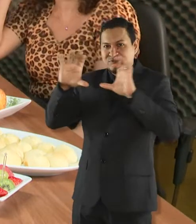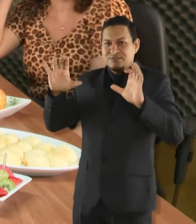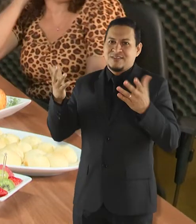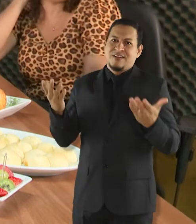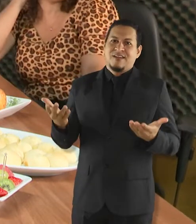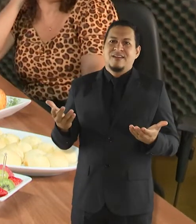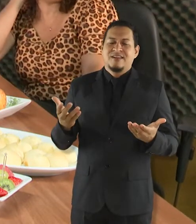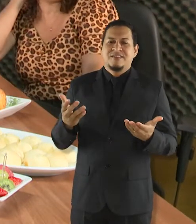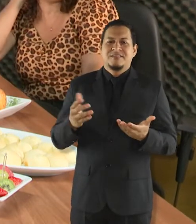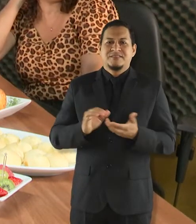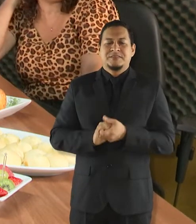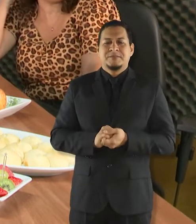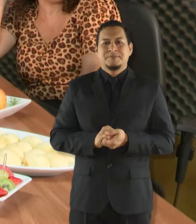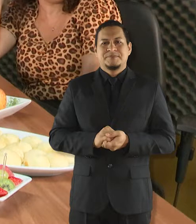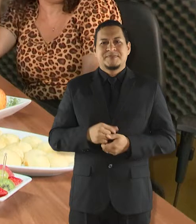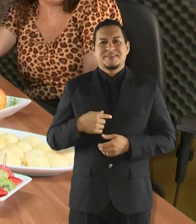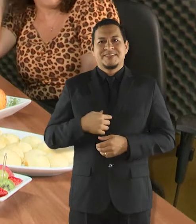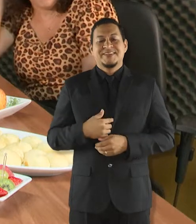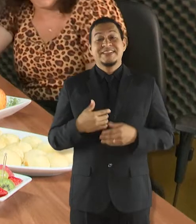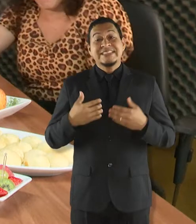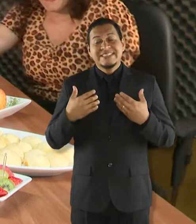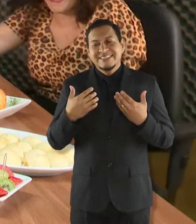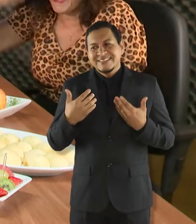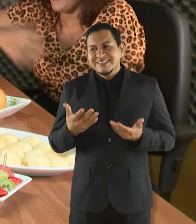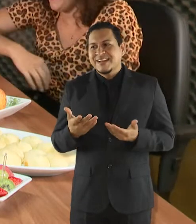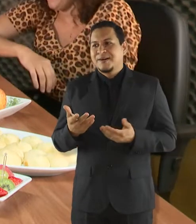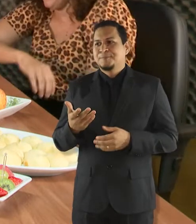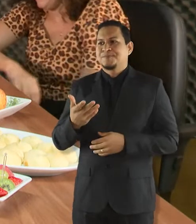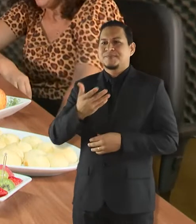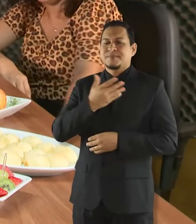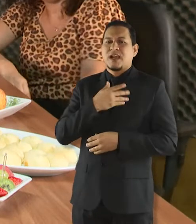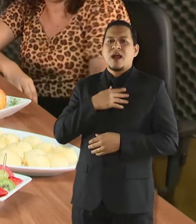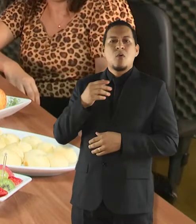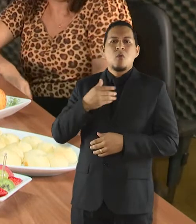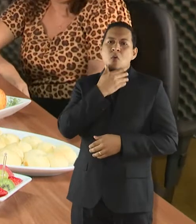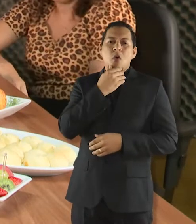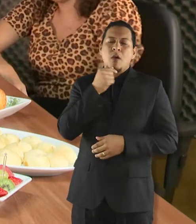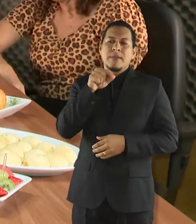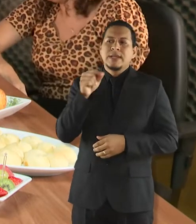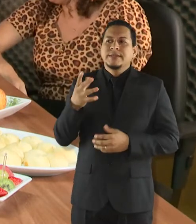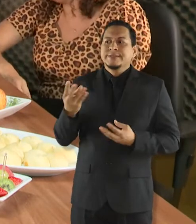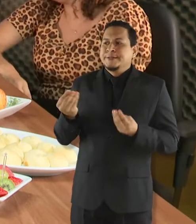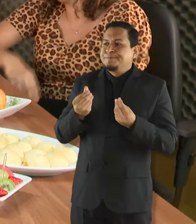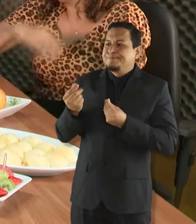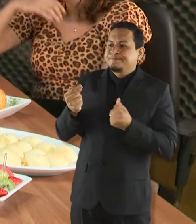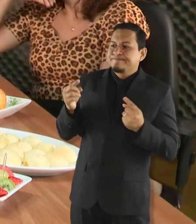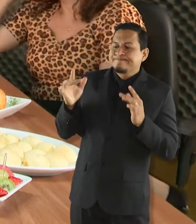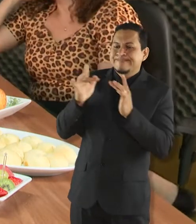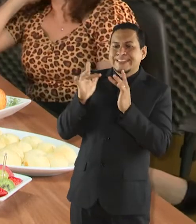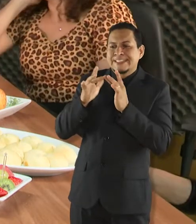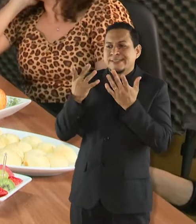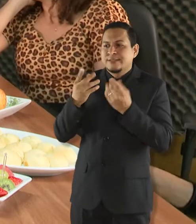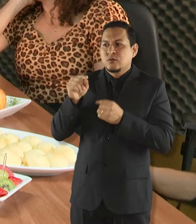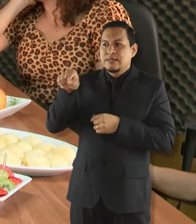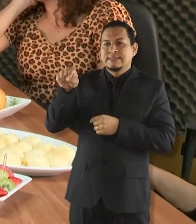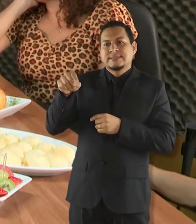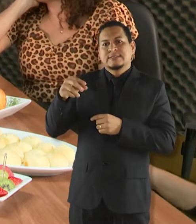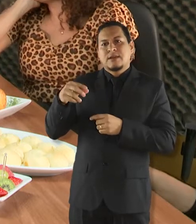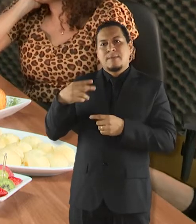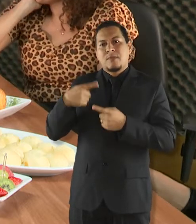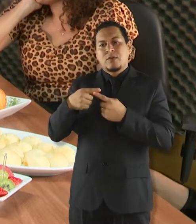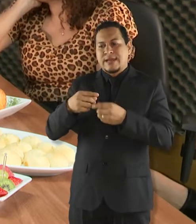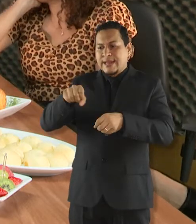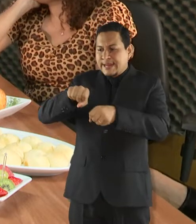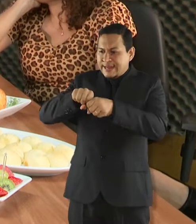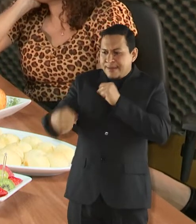Eu não tenho, Ai, tá? ai. Por favor. Não, amiga, mas assim, aí o homem, ele não lida bem com o atingimento da